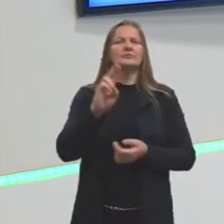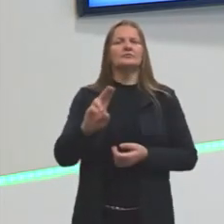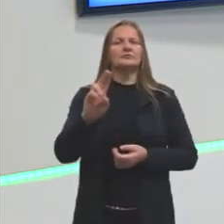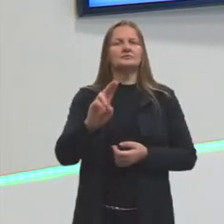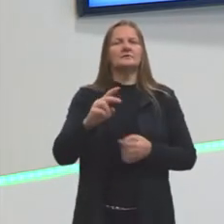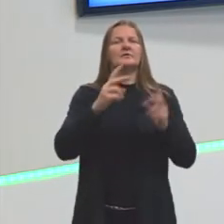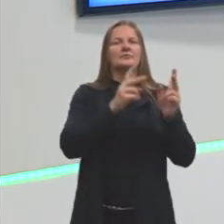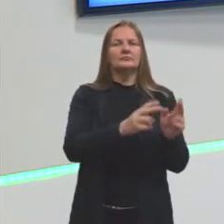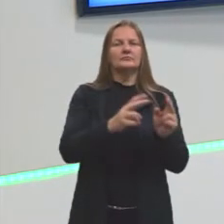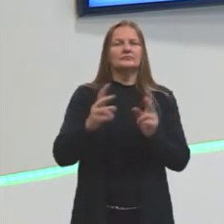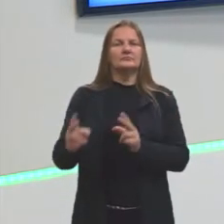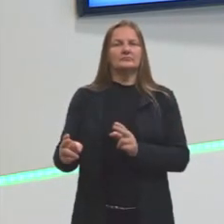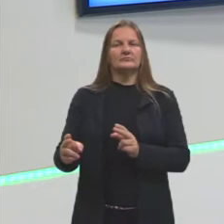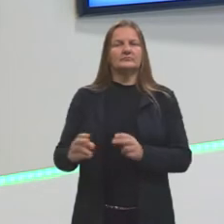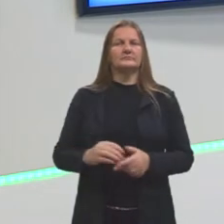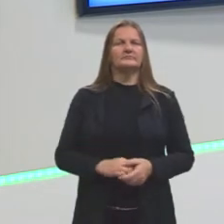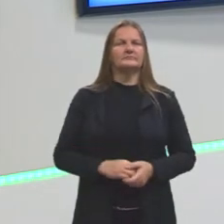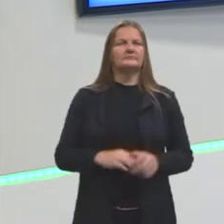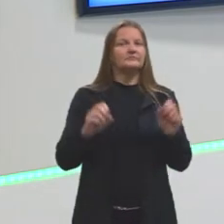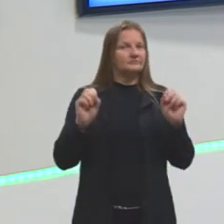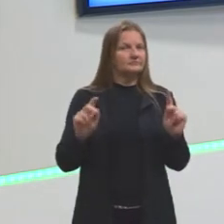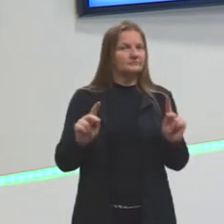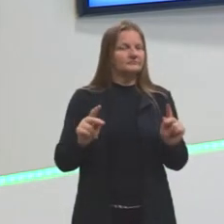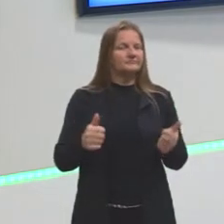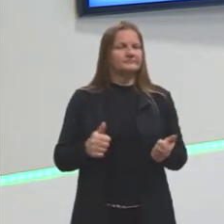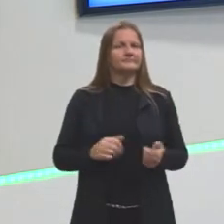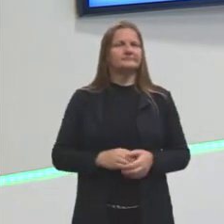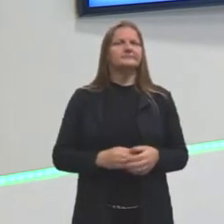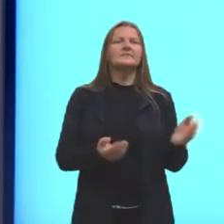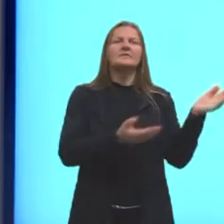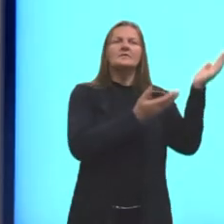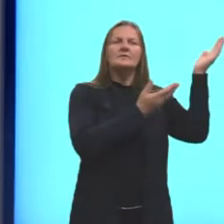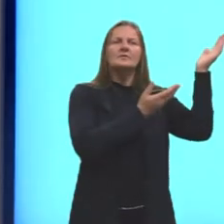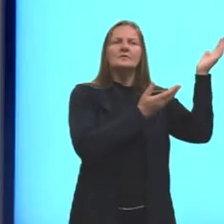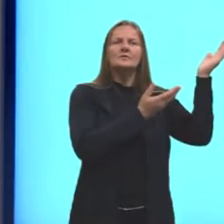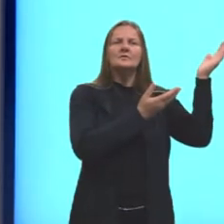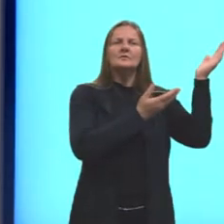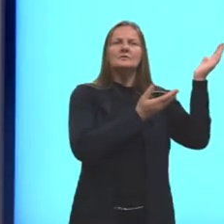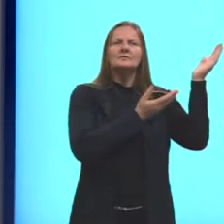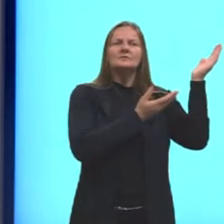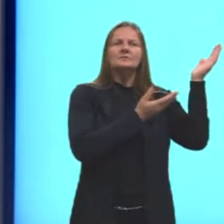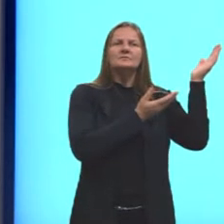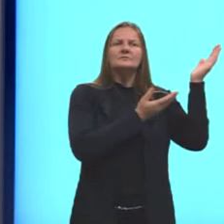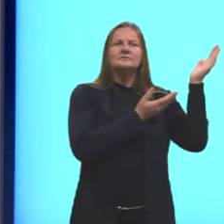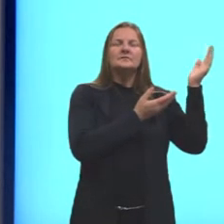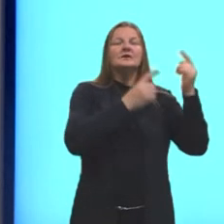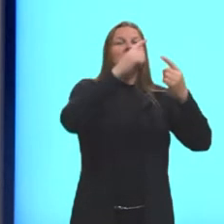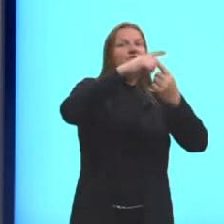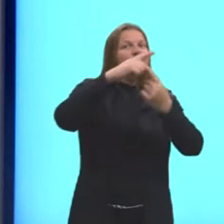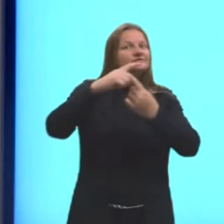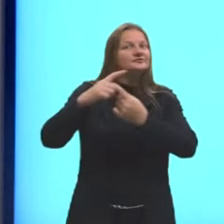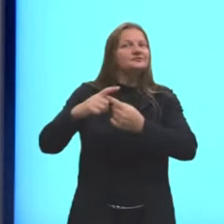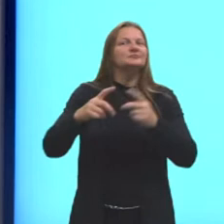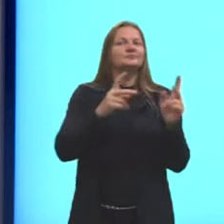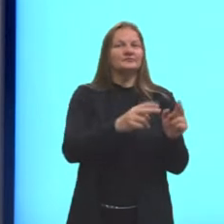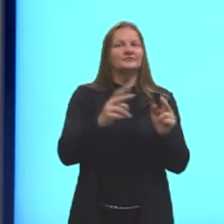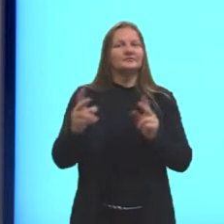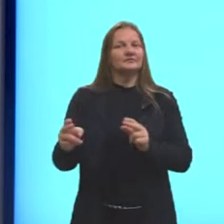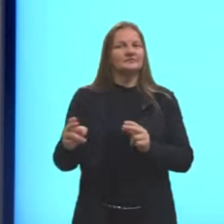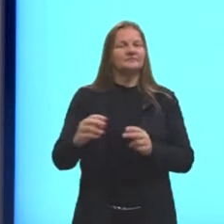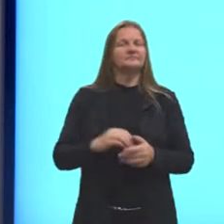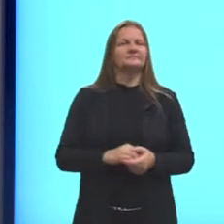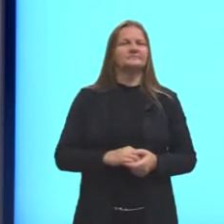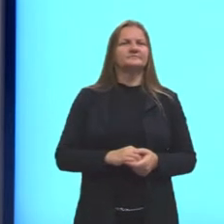utilizamos a fatoração tá aqui eu trouxe para vocês então né os tipos que a gente estuda ali na